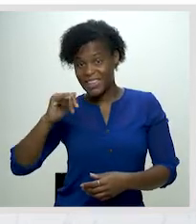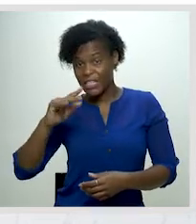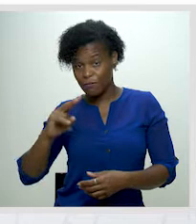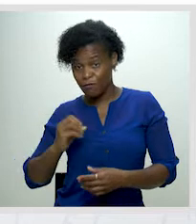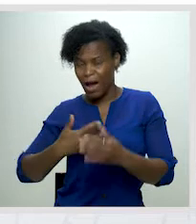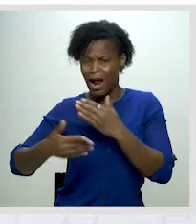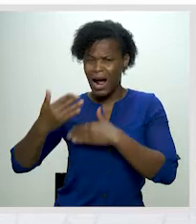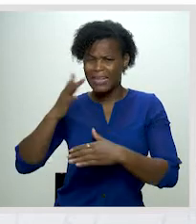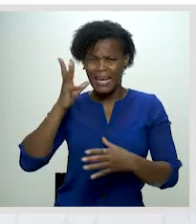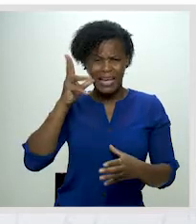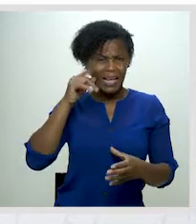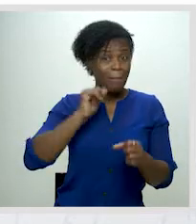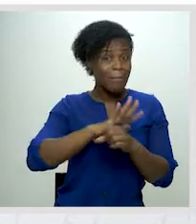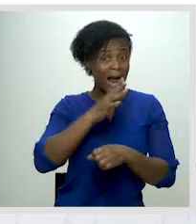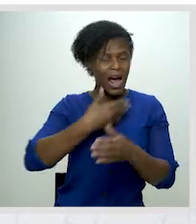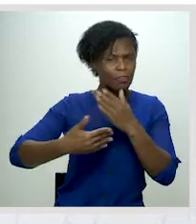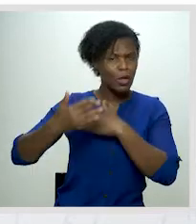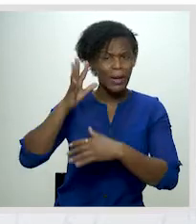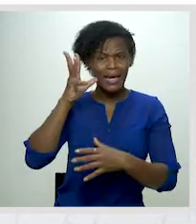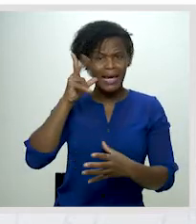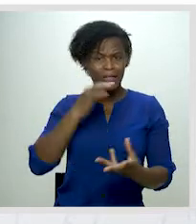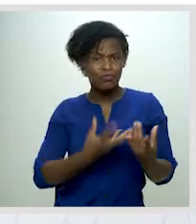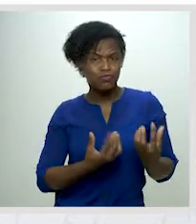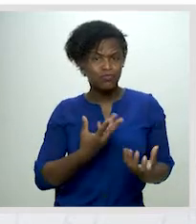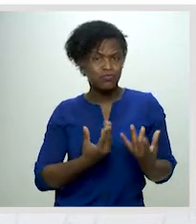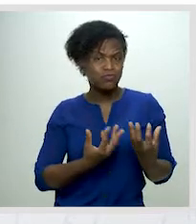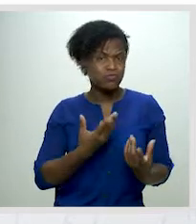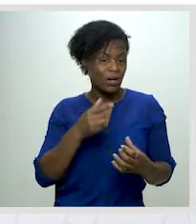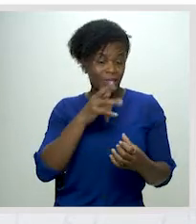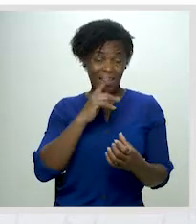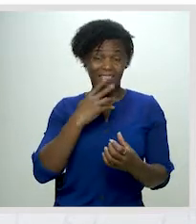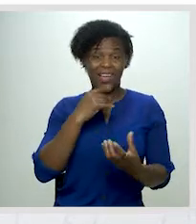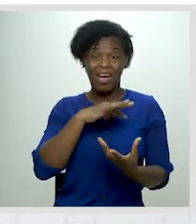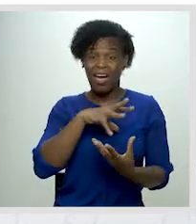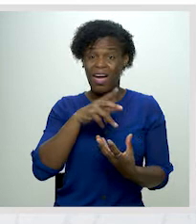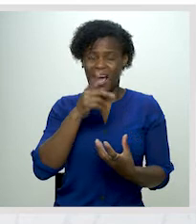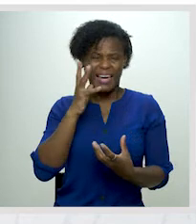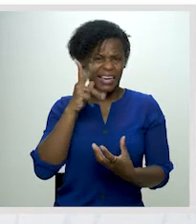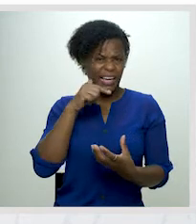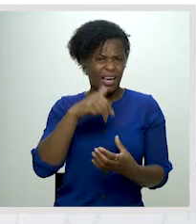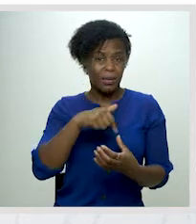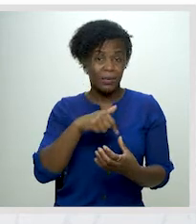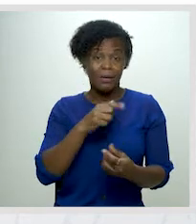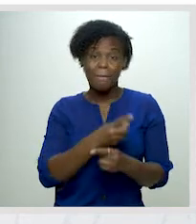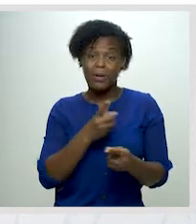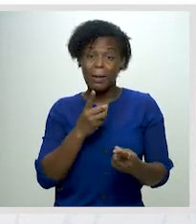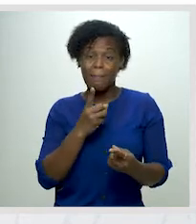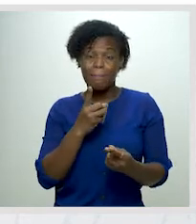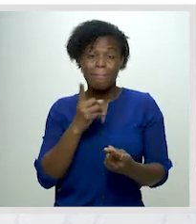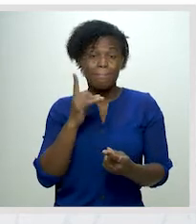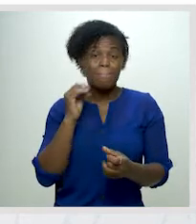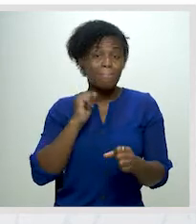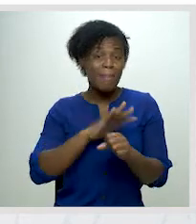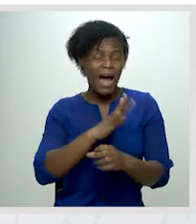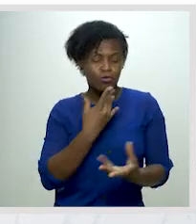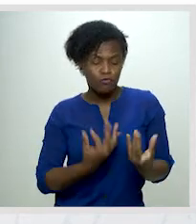eram sujeitos a temperaturas elevadas da crosta terrestre. Era praticamente um mar